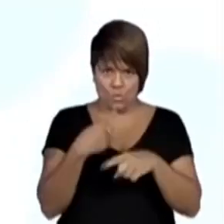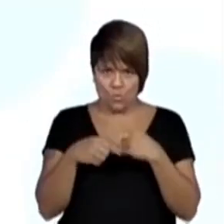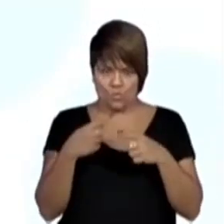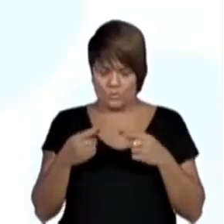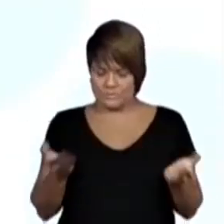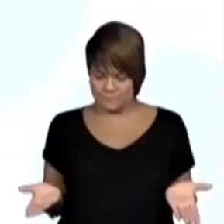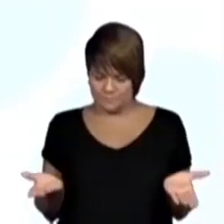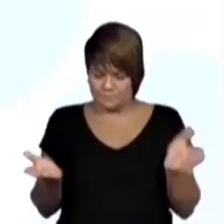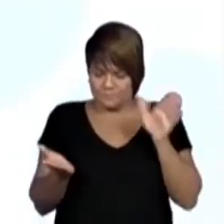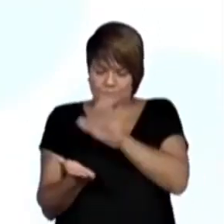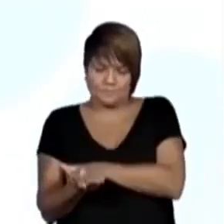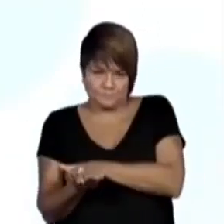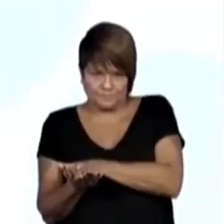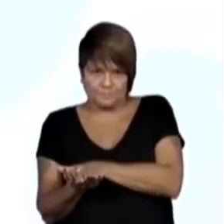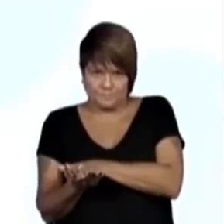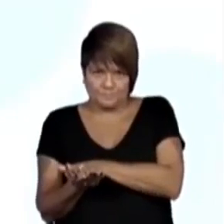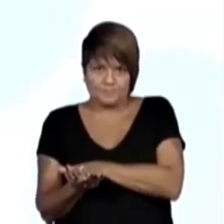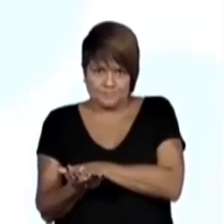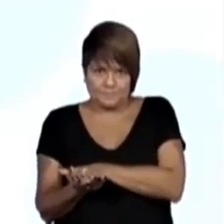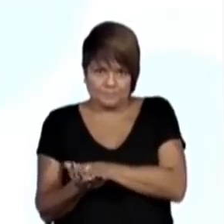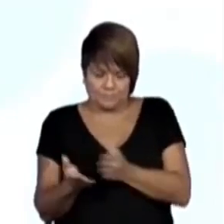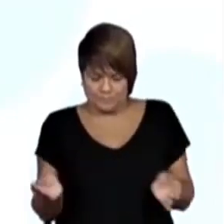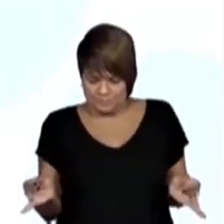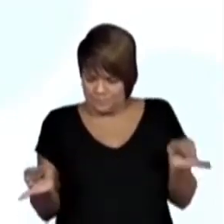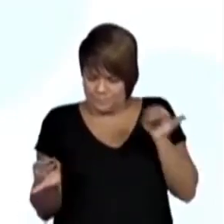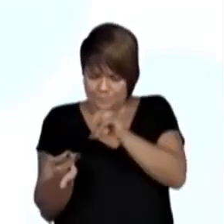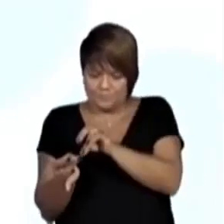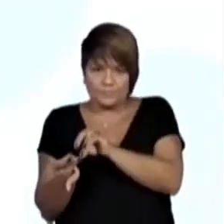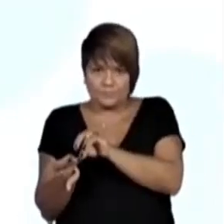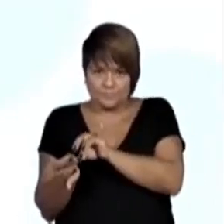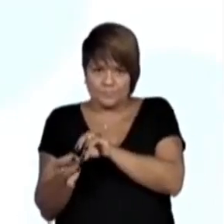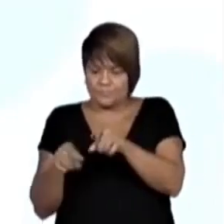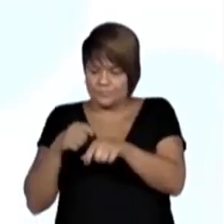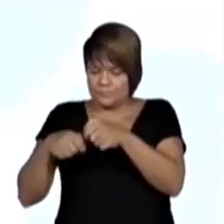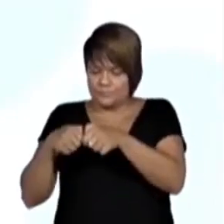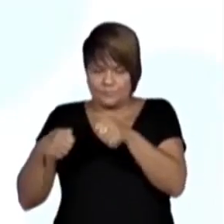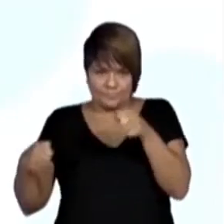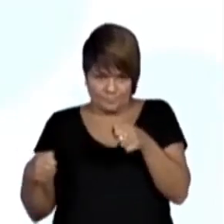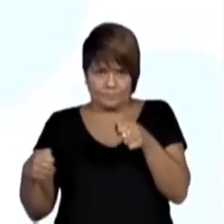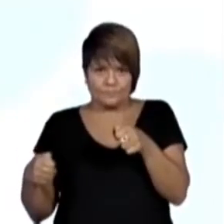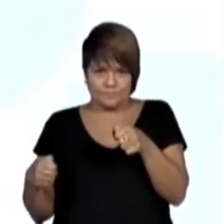ao meio a tira e faz um terceiro nó.